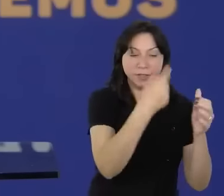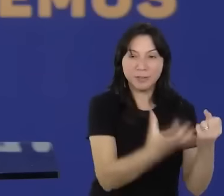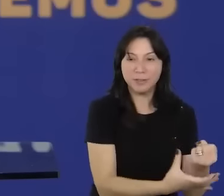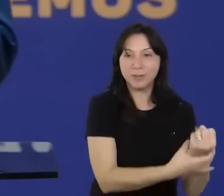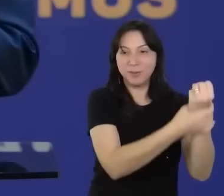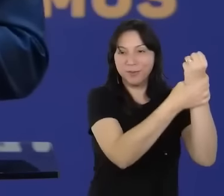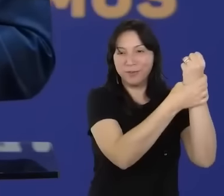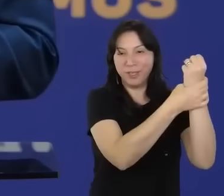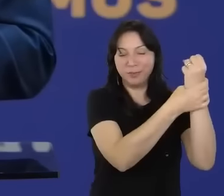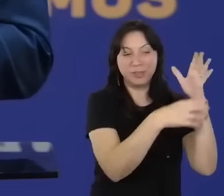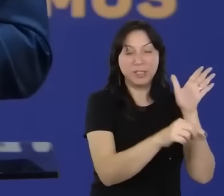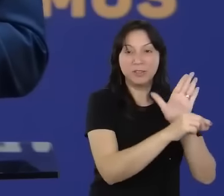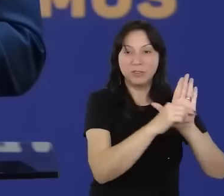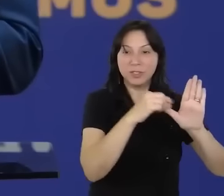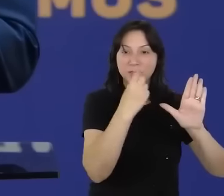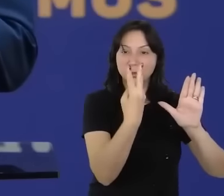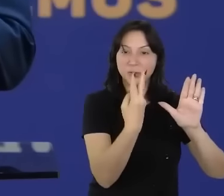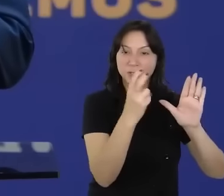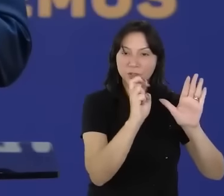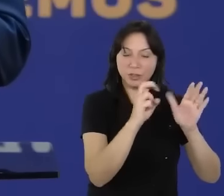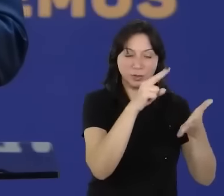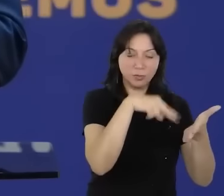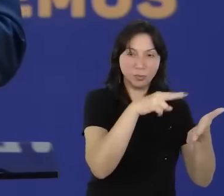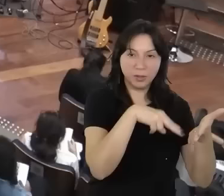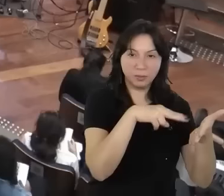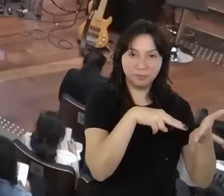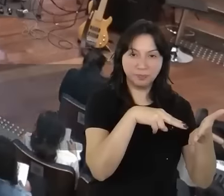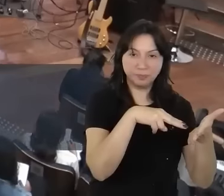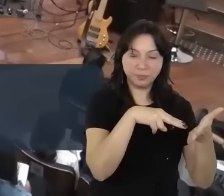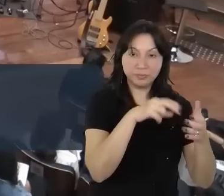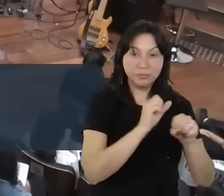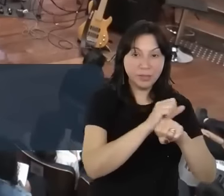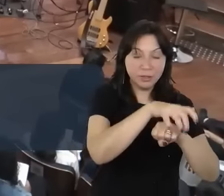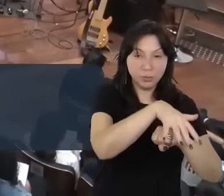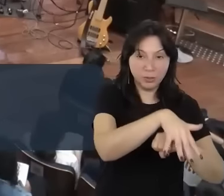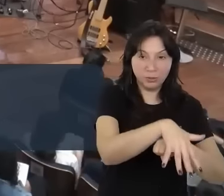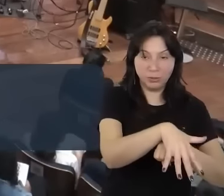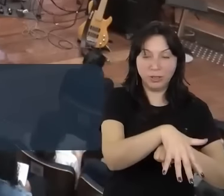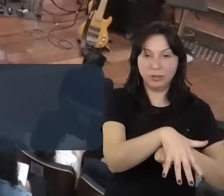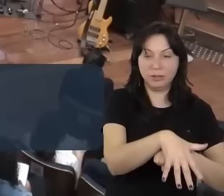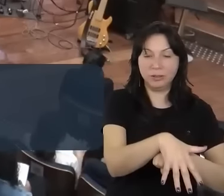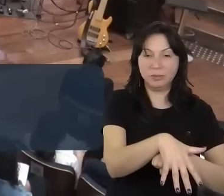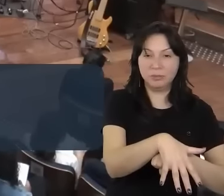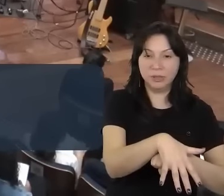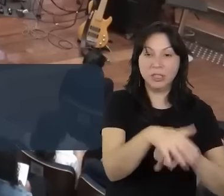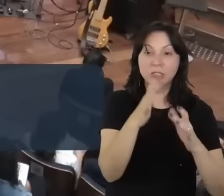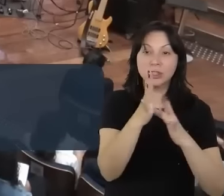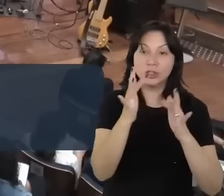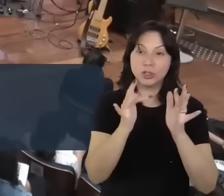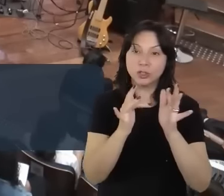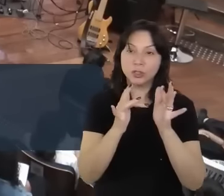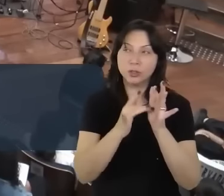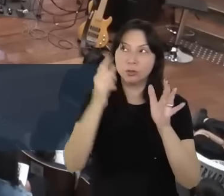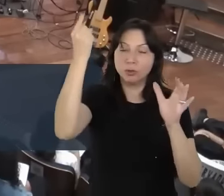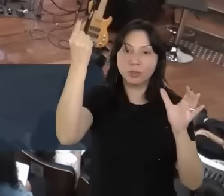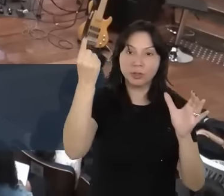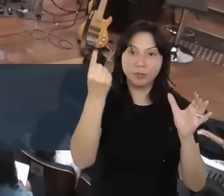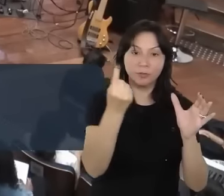confira o verso 25 comigo por gentileza na quarta vigília da noite foi Jesus ter com